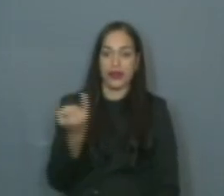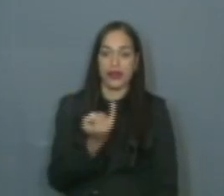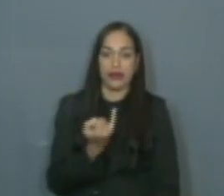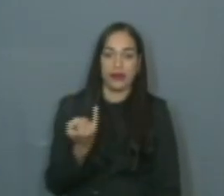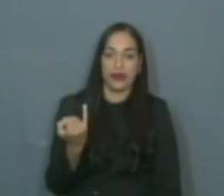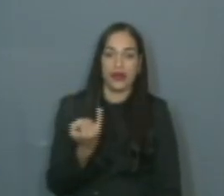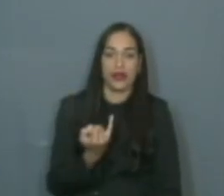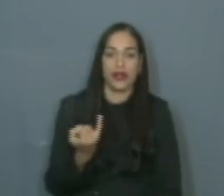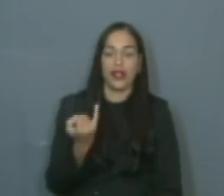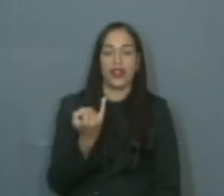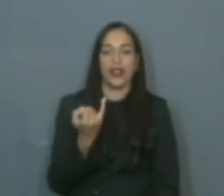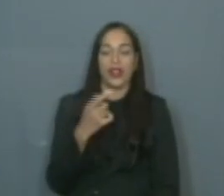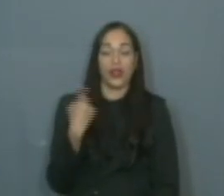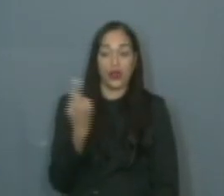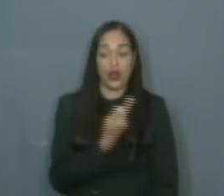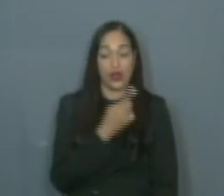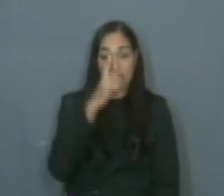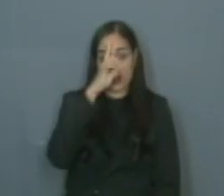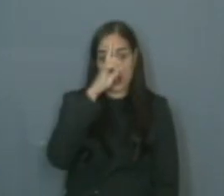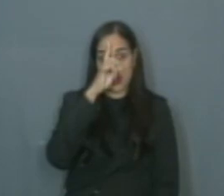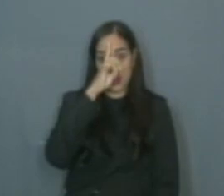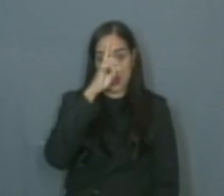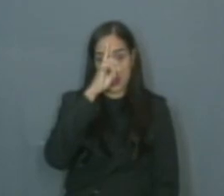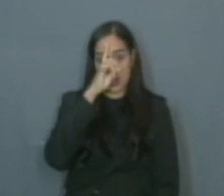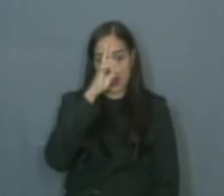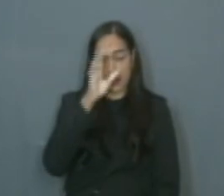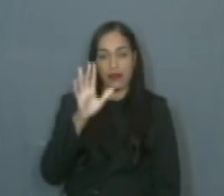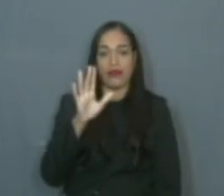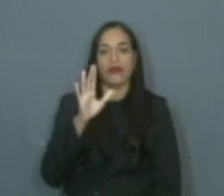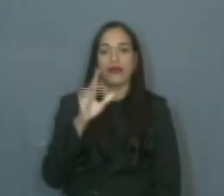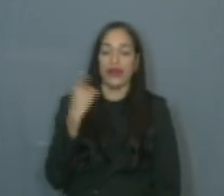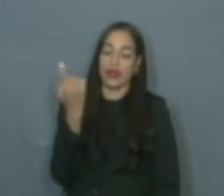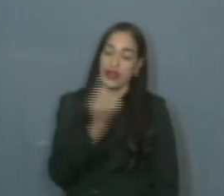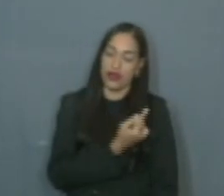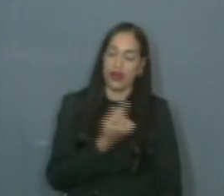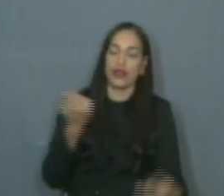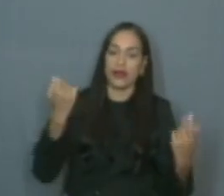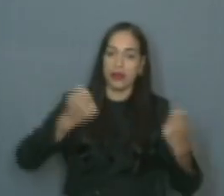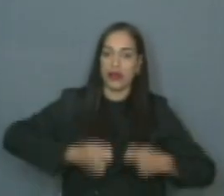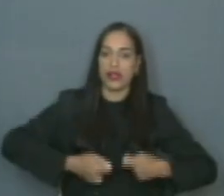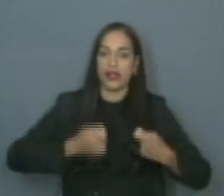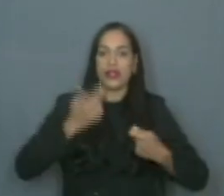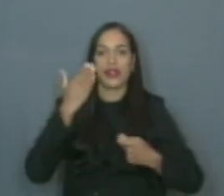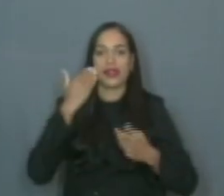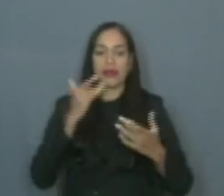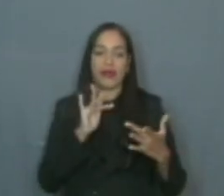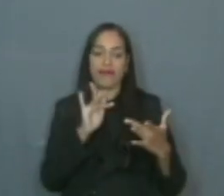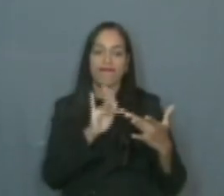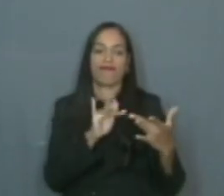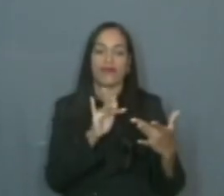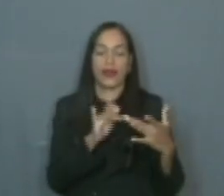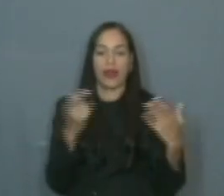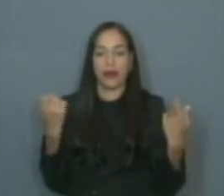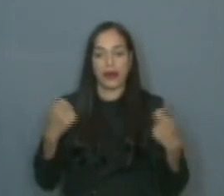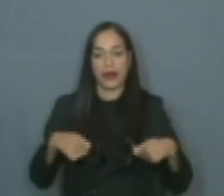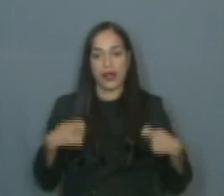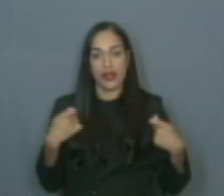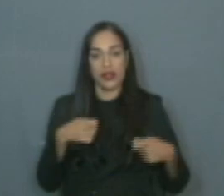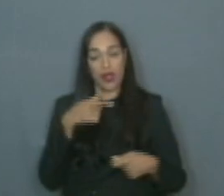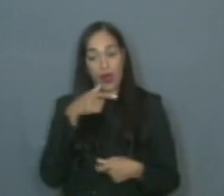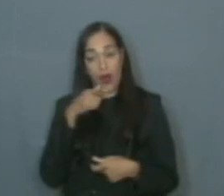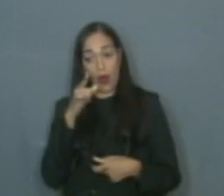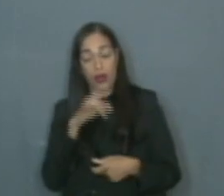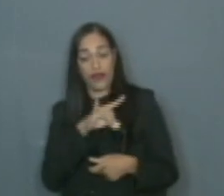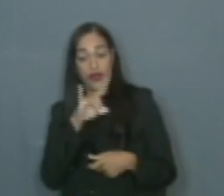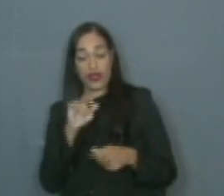faz parte do nosso dia a dia, mas acima de tudo tem que ser para chegar junto daqueles que mais precisam. Ontem foi um